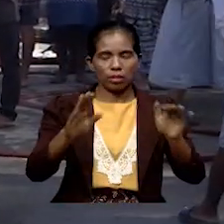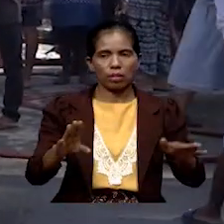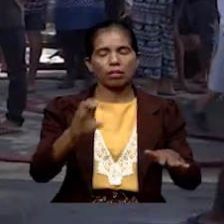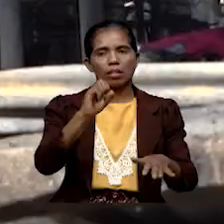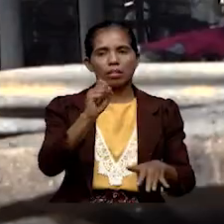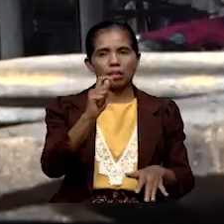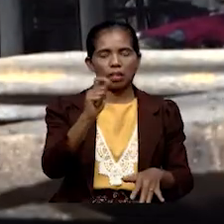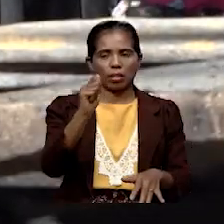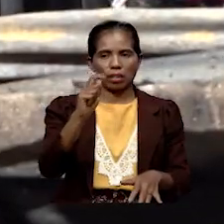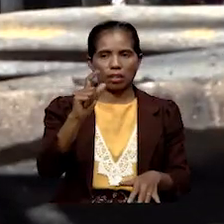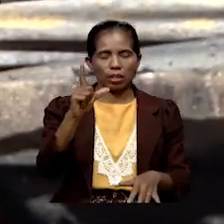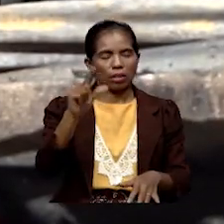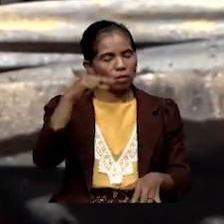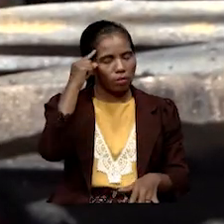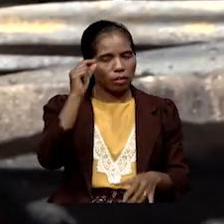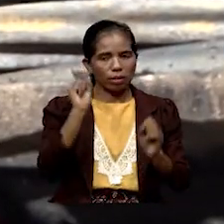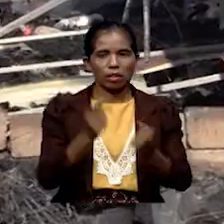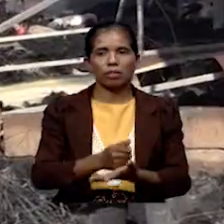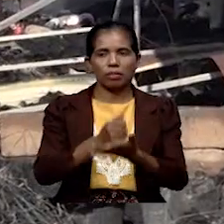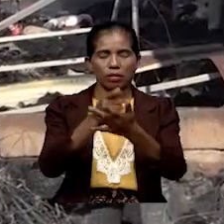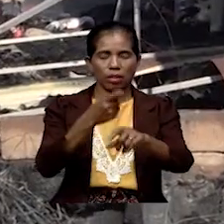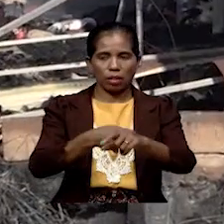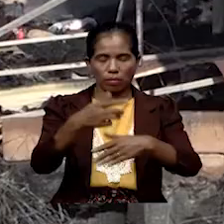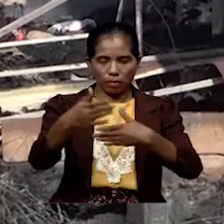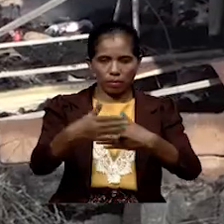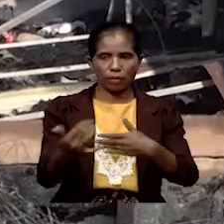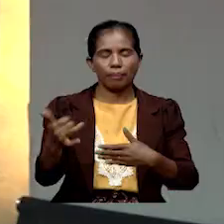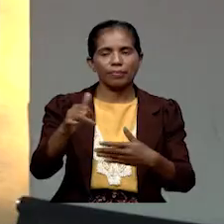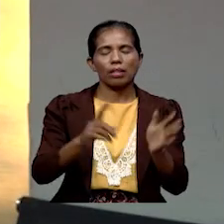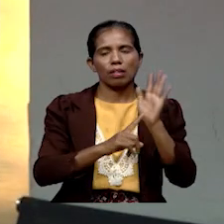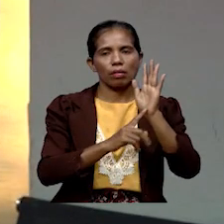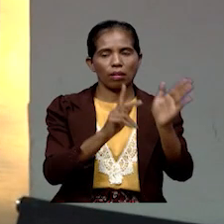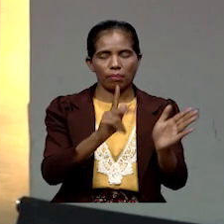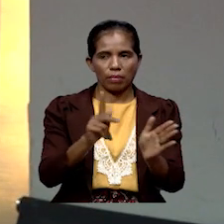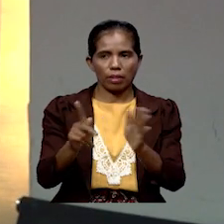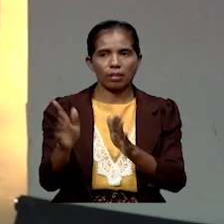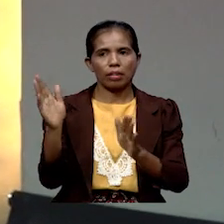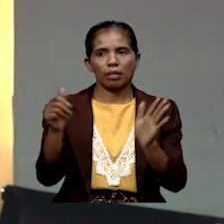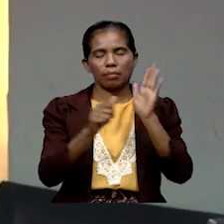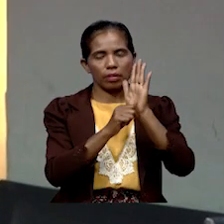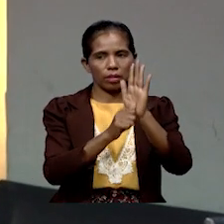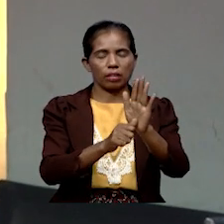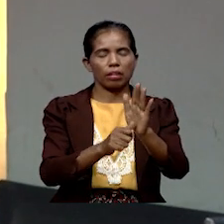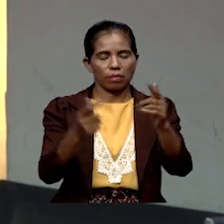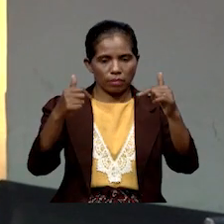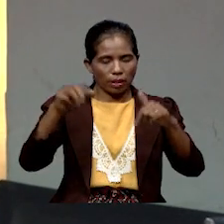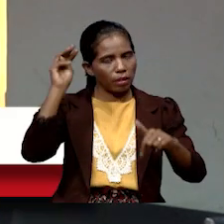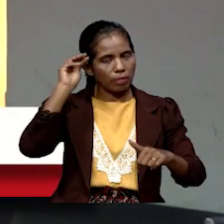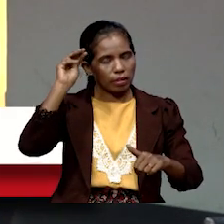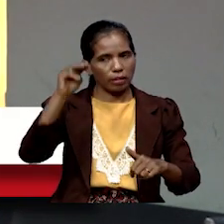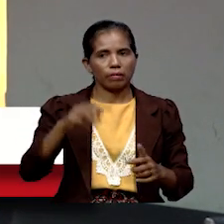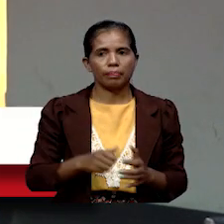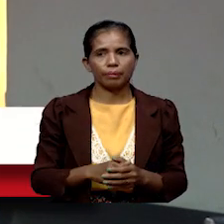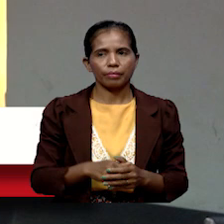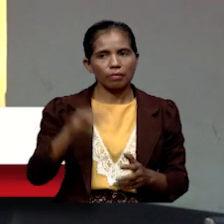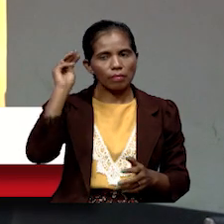Hateten, Governo se resolve a situação ne e a tempo badak. Será todo o plano ida que apresenta ao meu ministro, apresenta ao meu